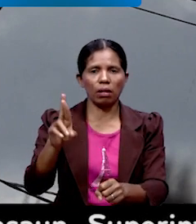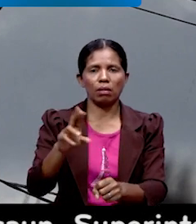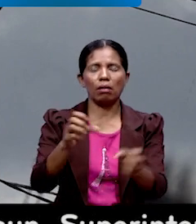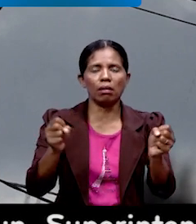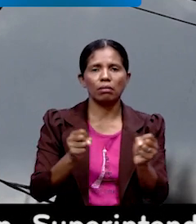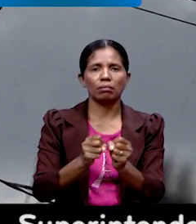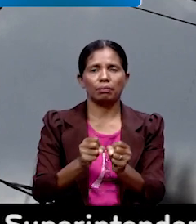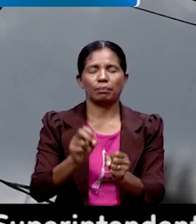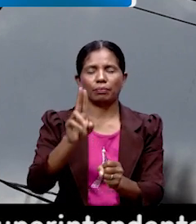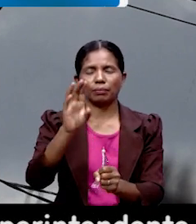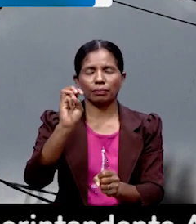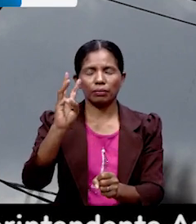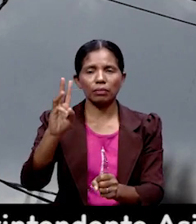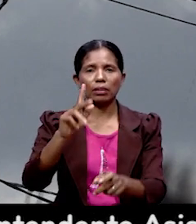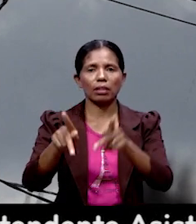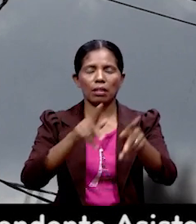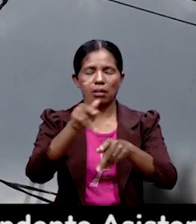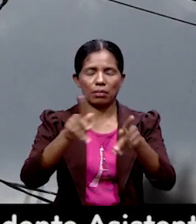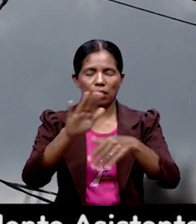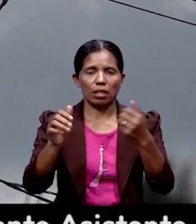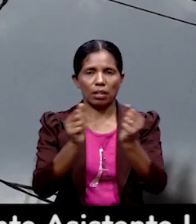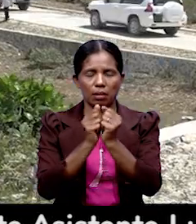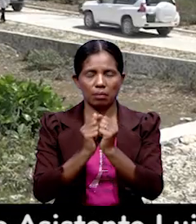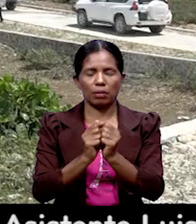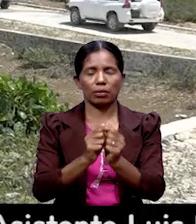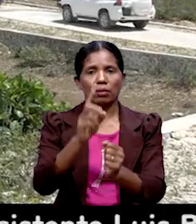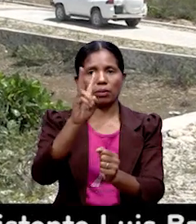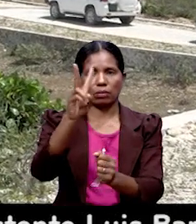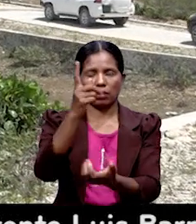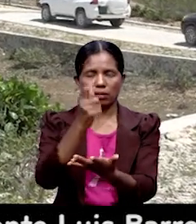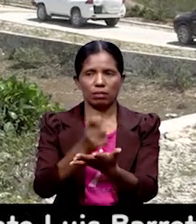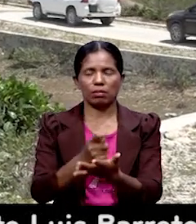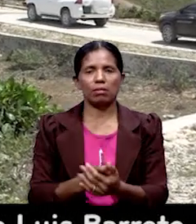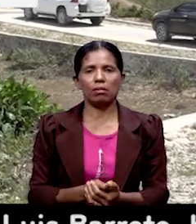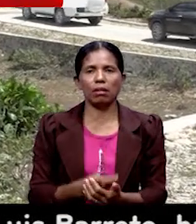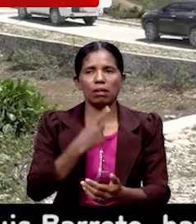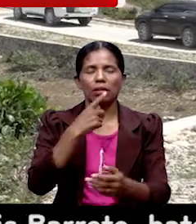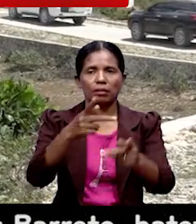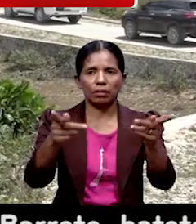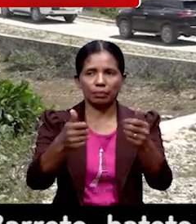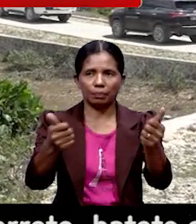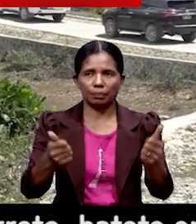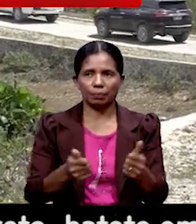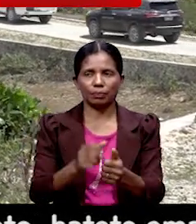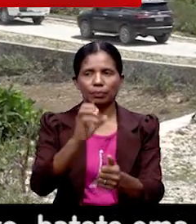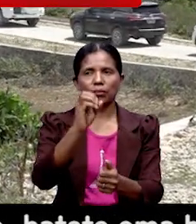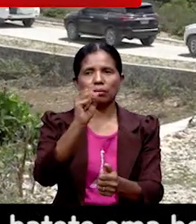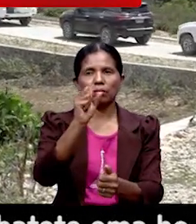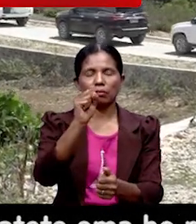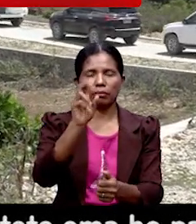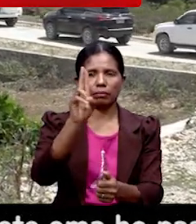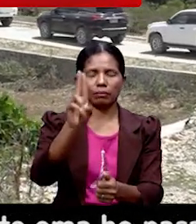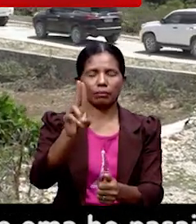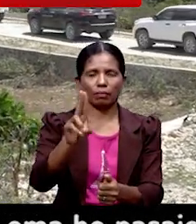suku Waigia, ho total populasaun rihun rua resin. Nunemos Postu Administrativu Ossu, suku rua ma kondisaun